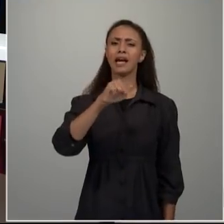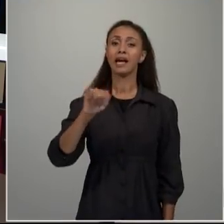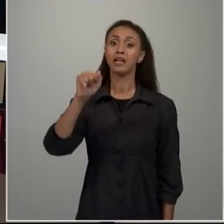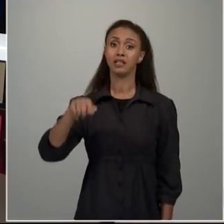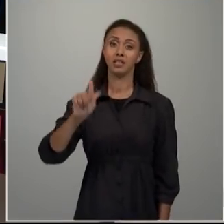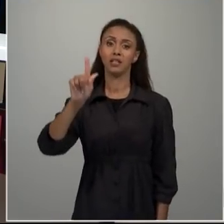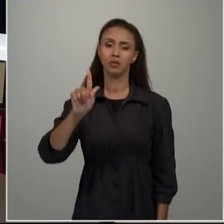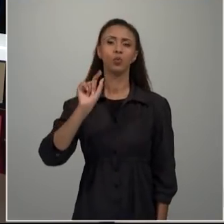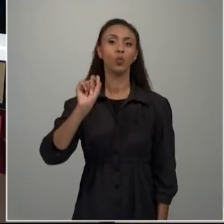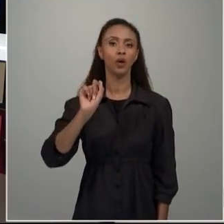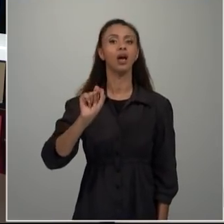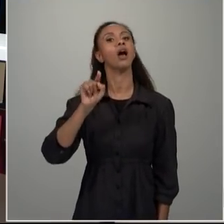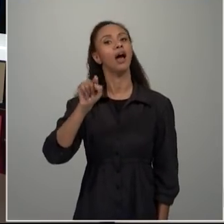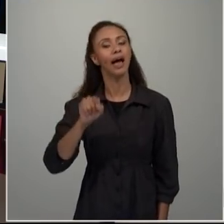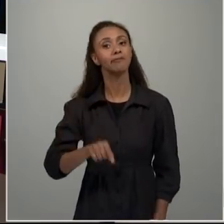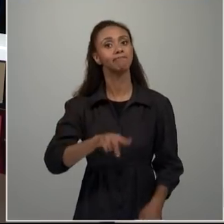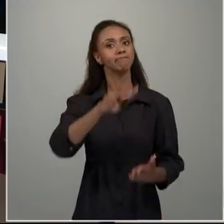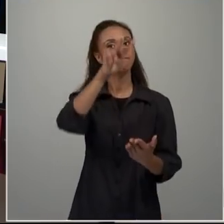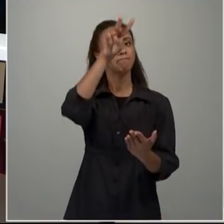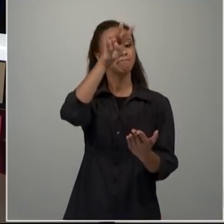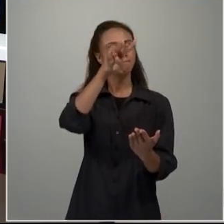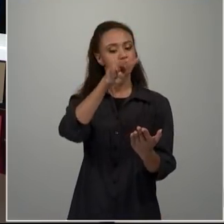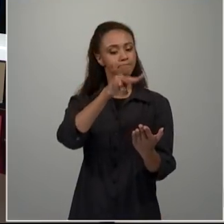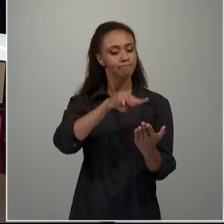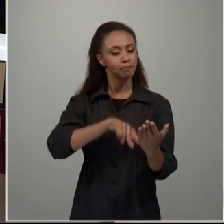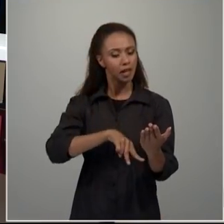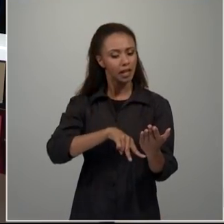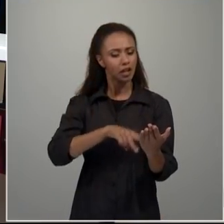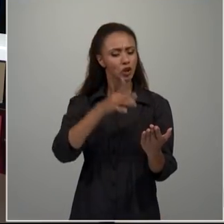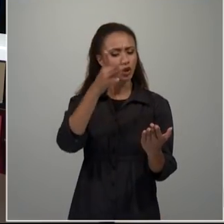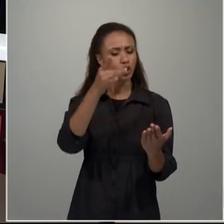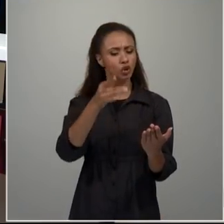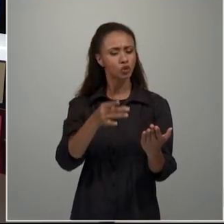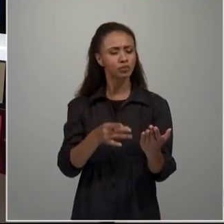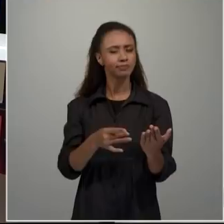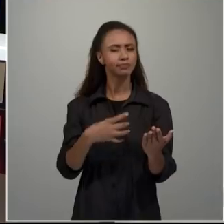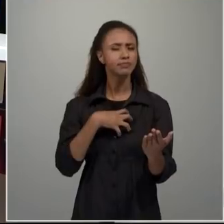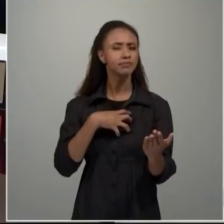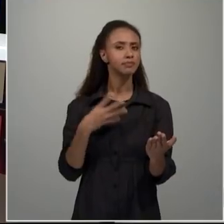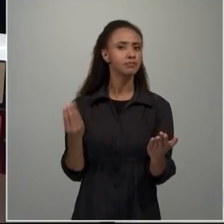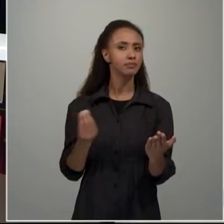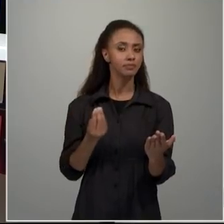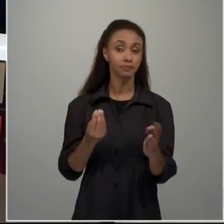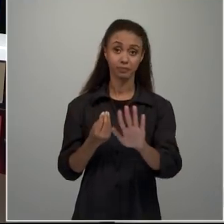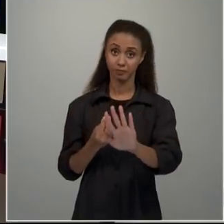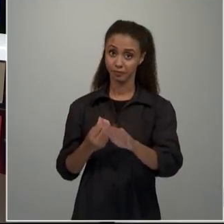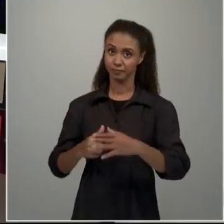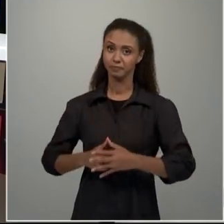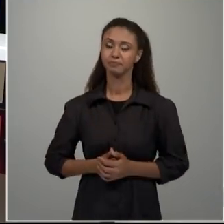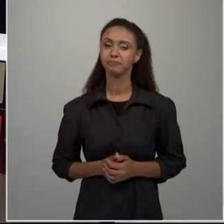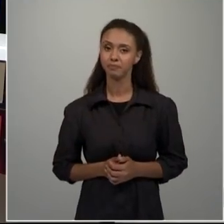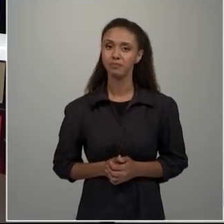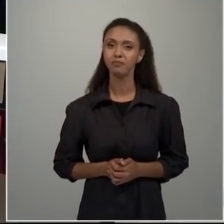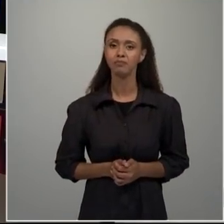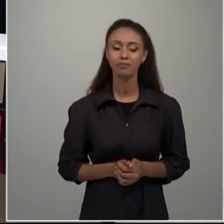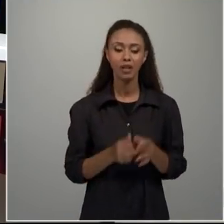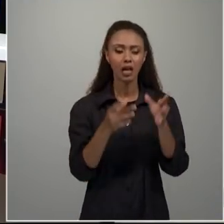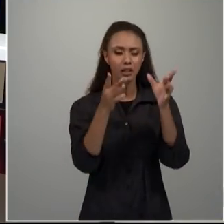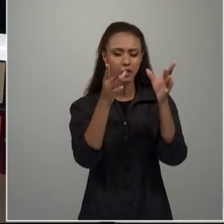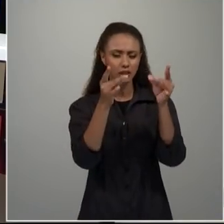eu vou ler sobre essa notícia como é que isso vai funcionar tá então o que você vai fazer aí você vai buscar os